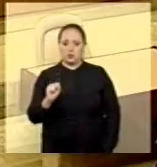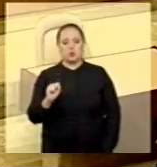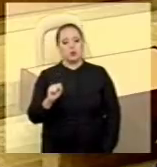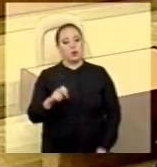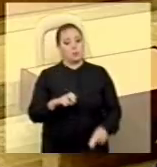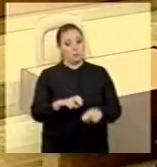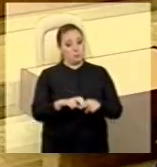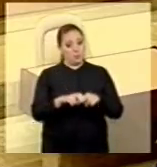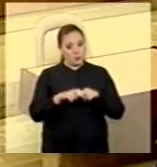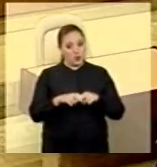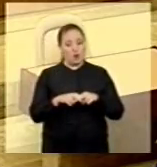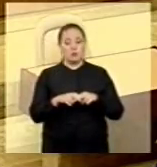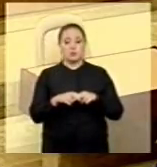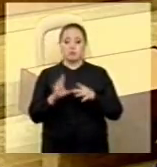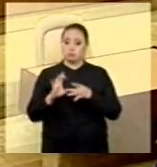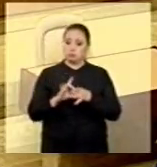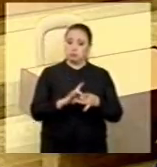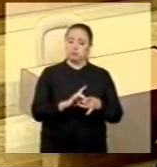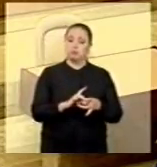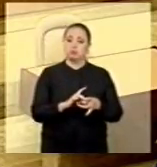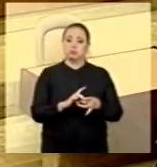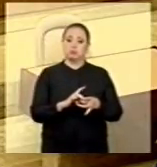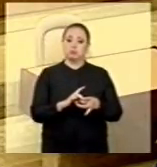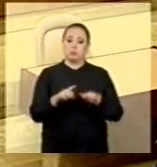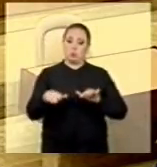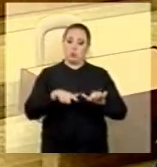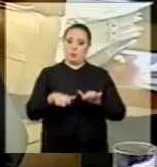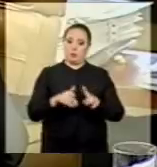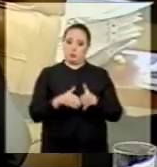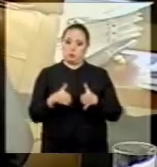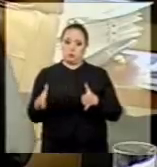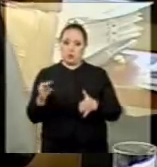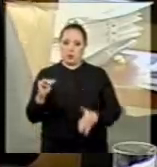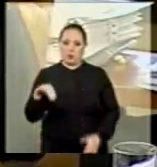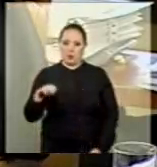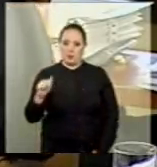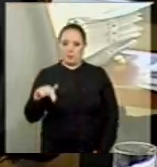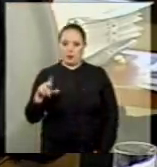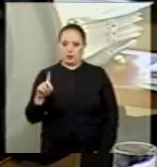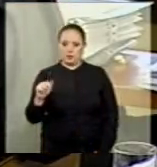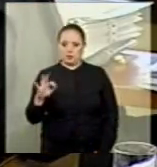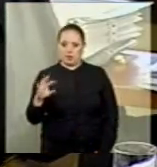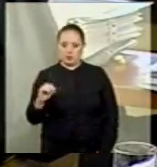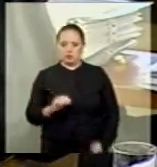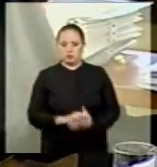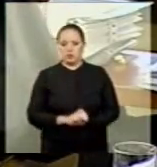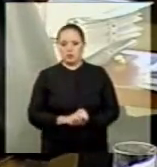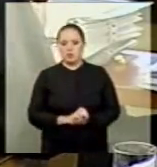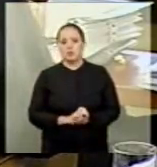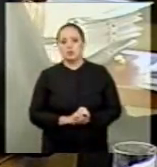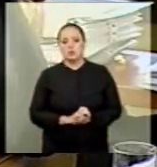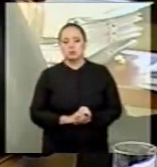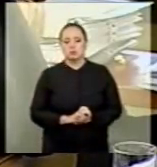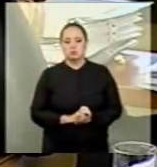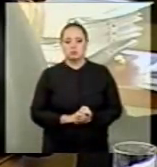e correlacionados a exercício de mandato. Alguns baixariam, outros continuariam aqui,